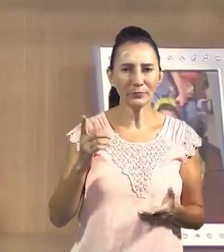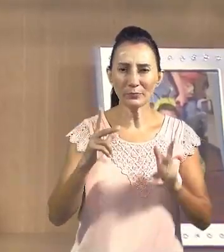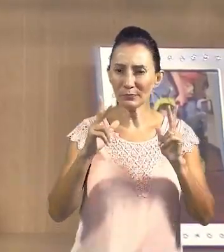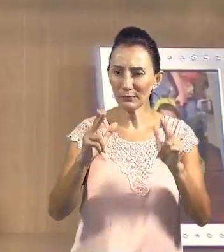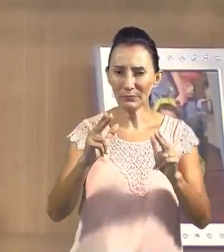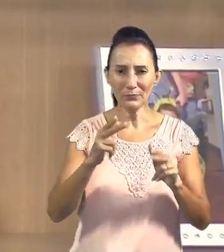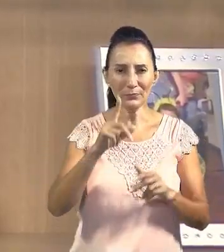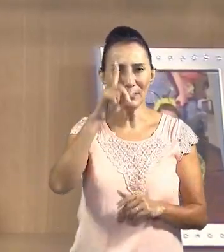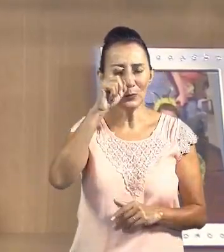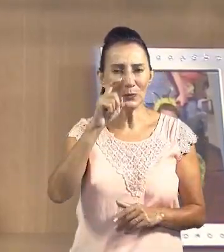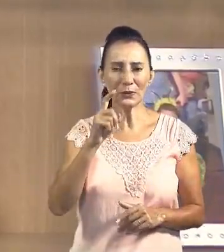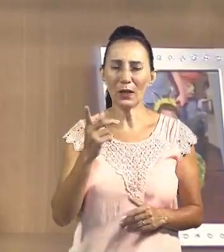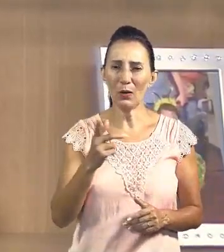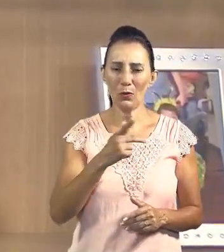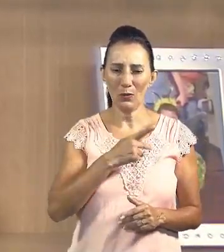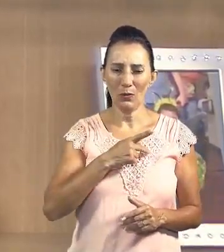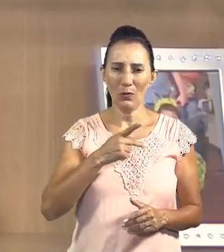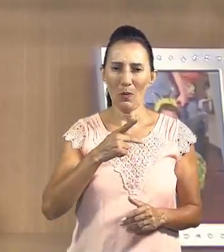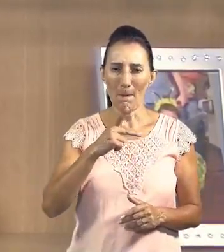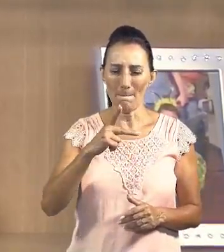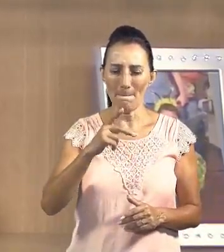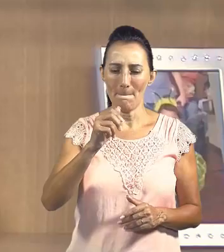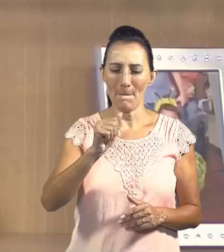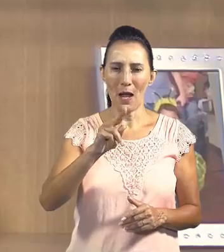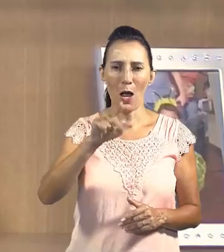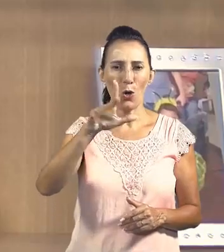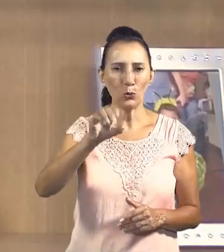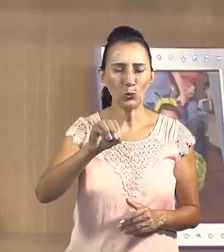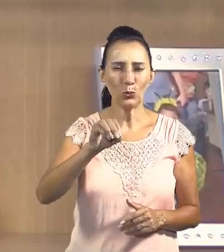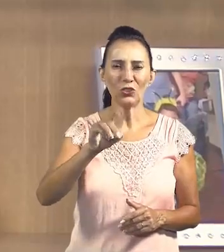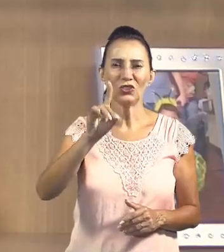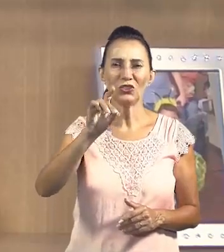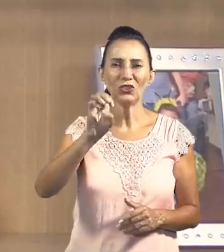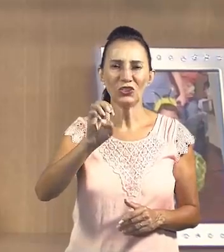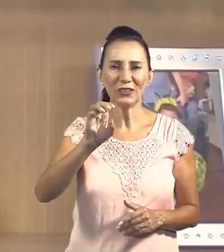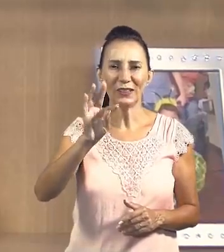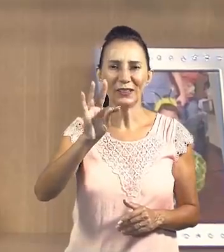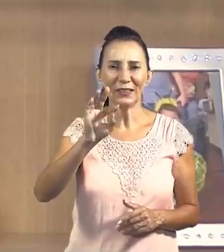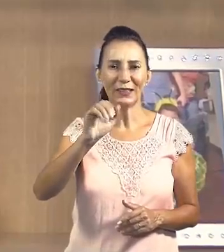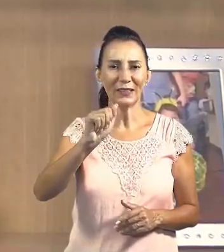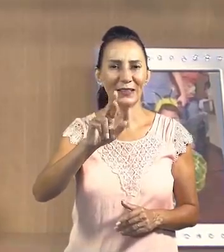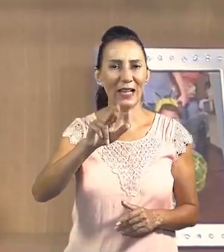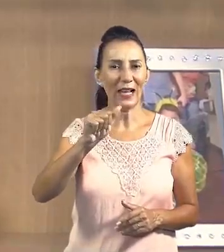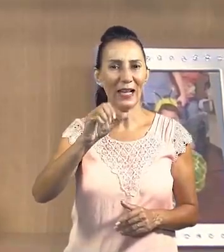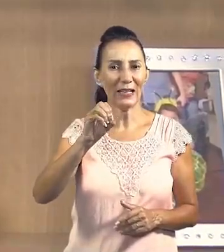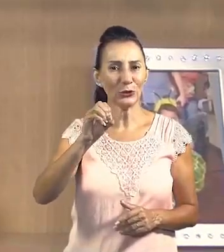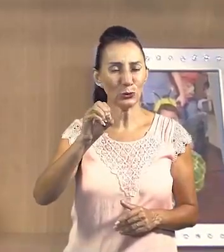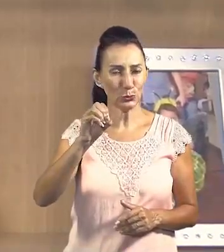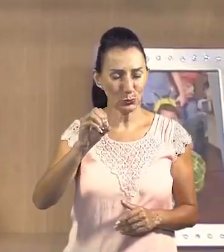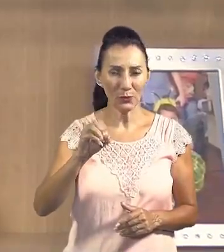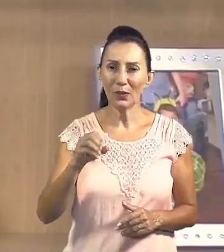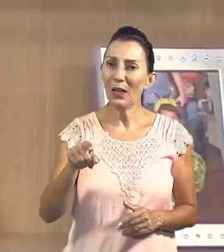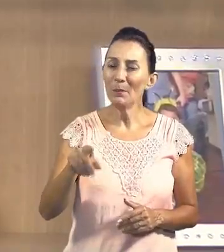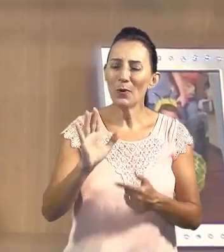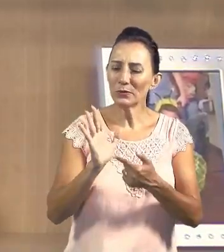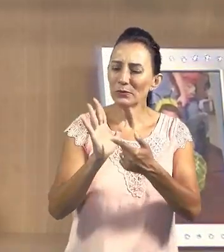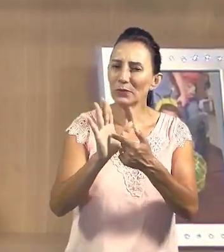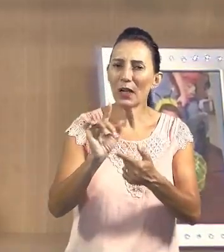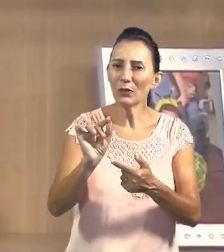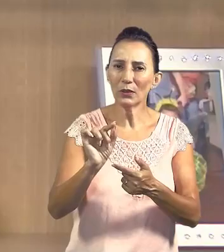como o Paulo de Tarso, o asilo, ir no Caminhos para Jesus, mostrar para o filho o que é a